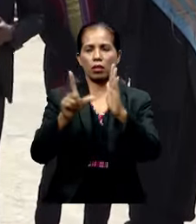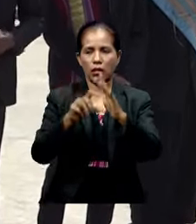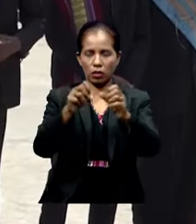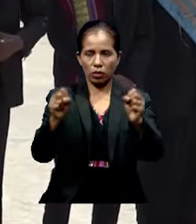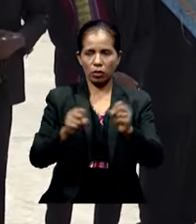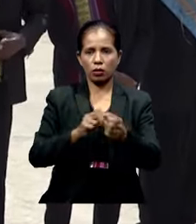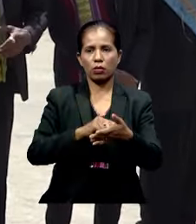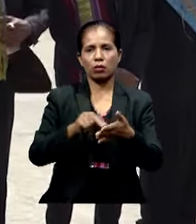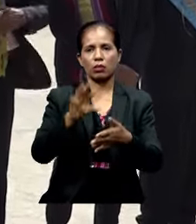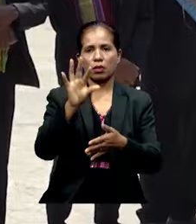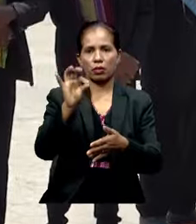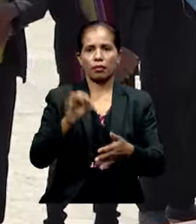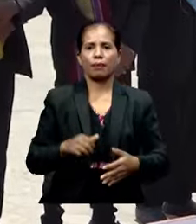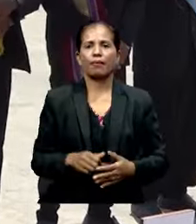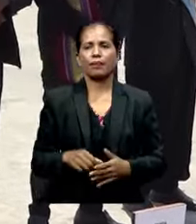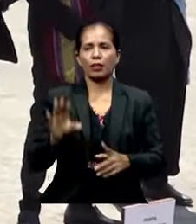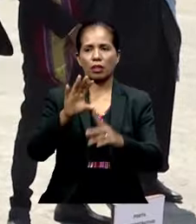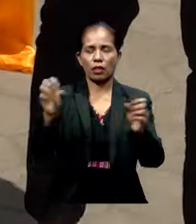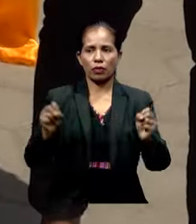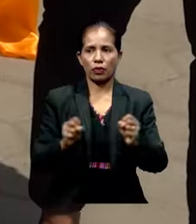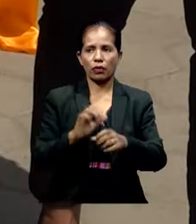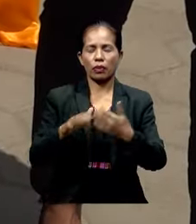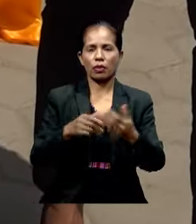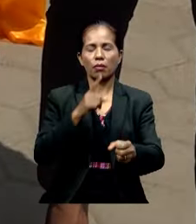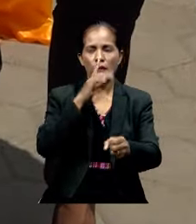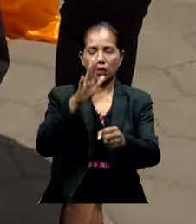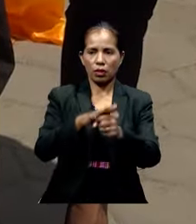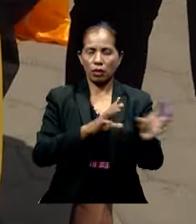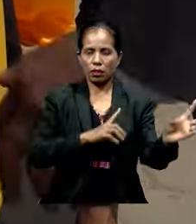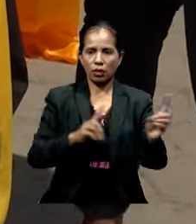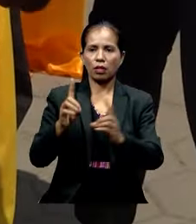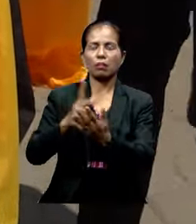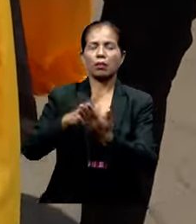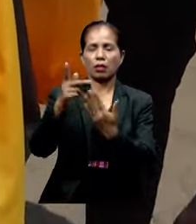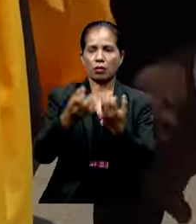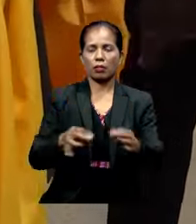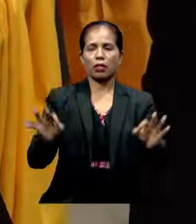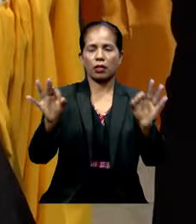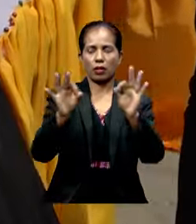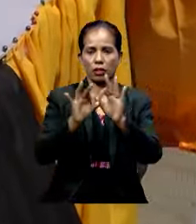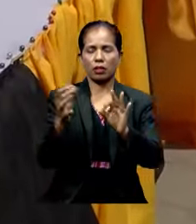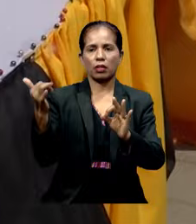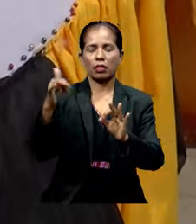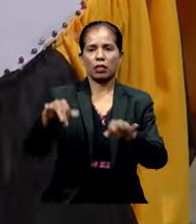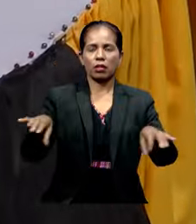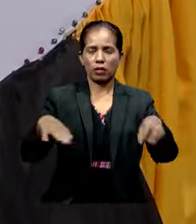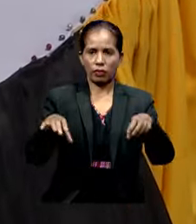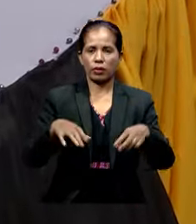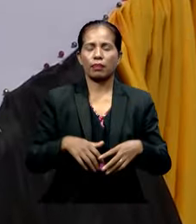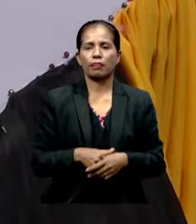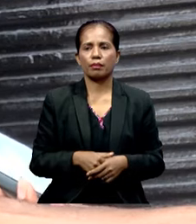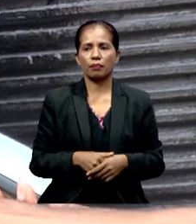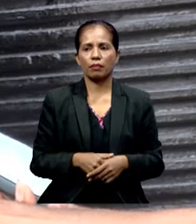9. Além de nesse suco eleito sira, compromete se implementa programa prioritário durante este mandato. Há